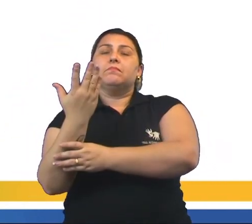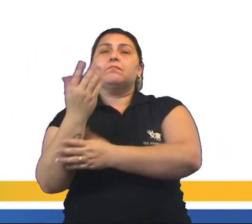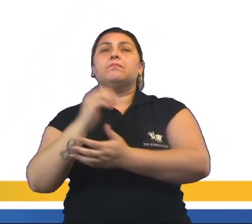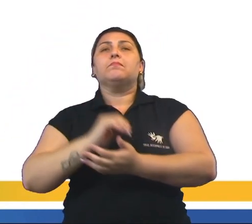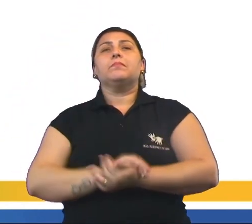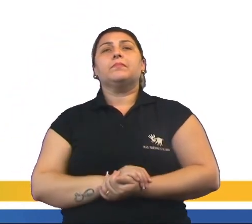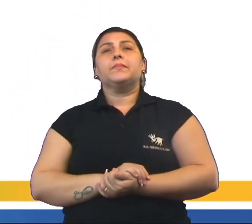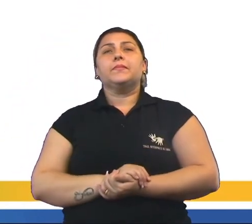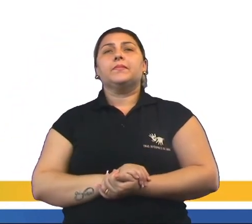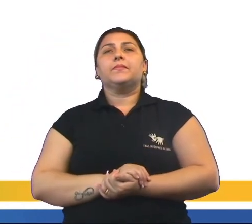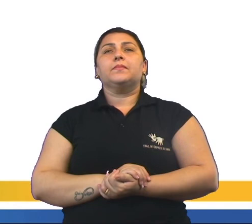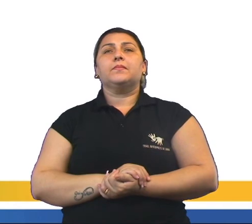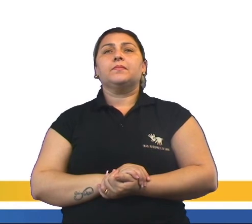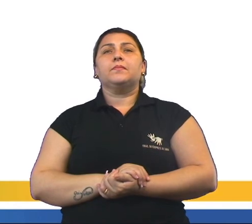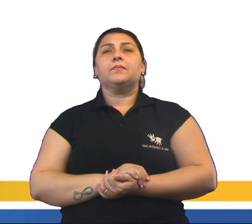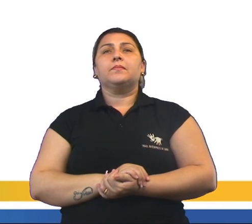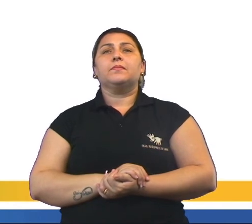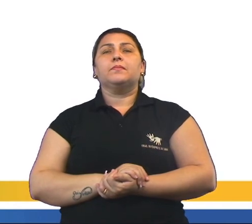da